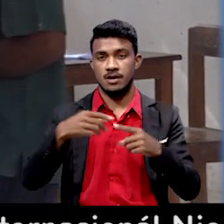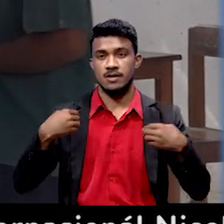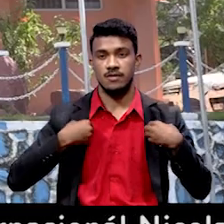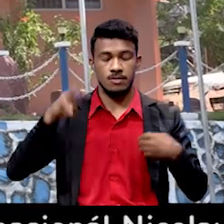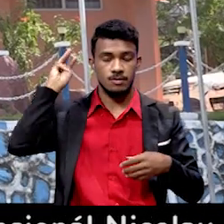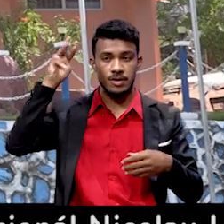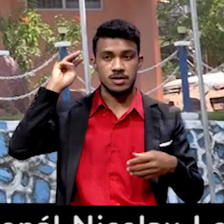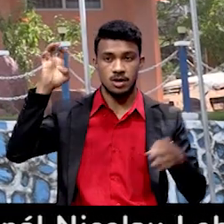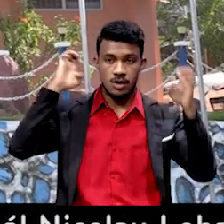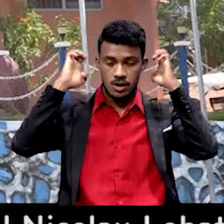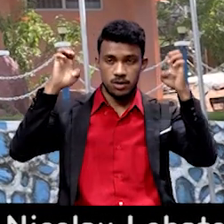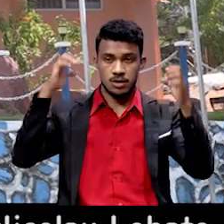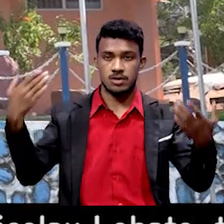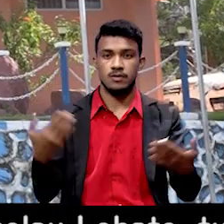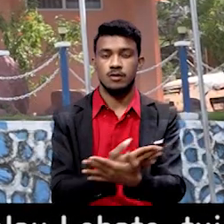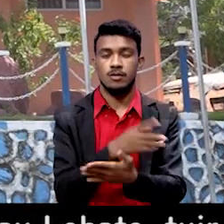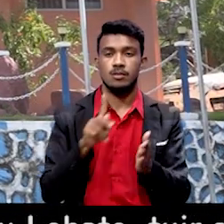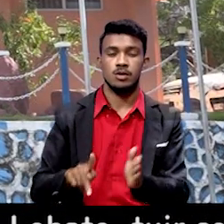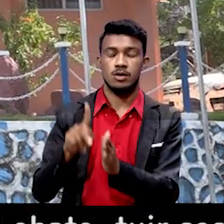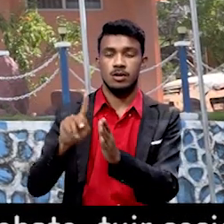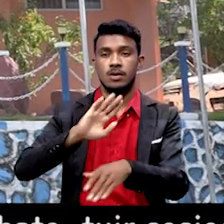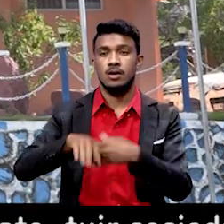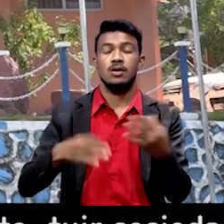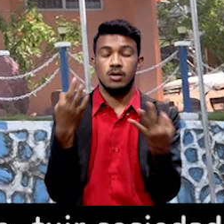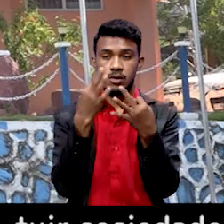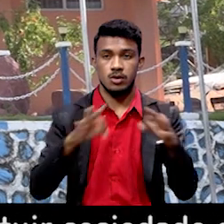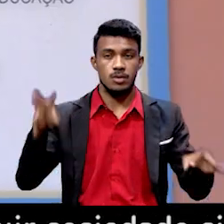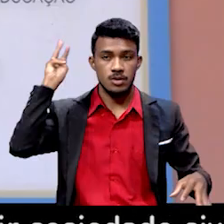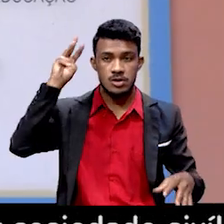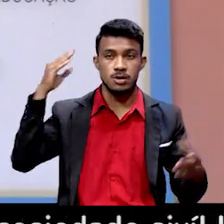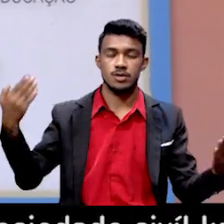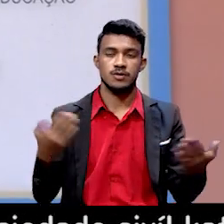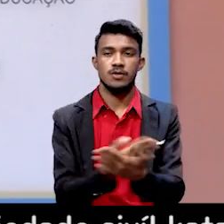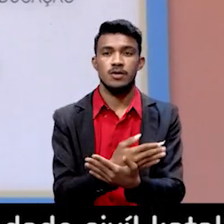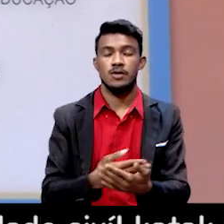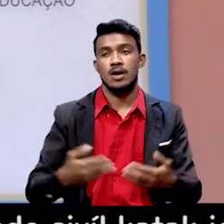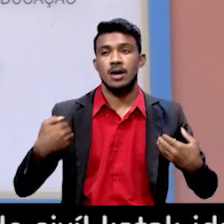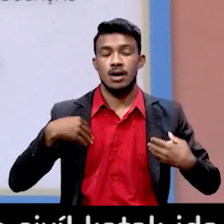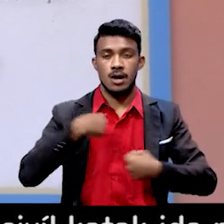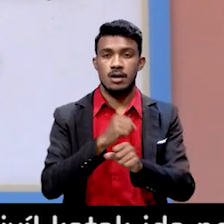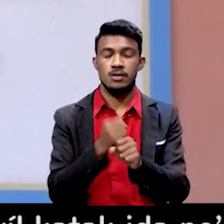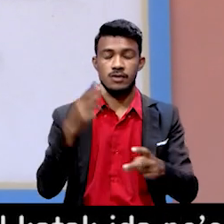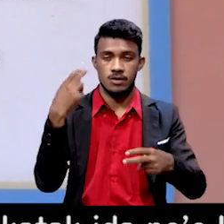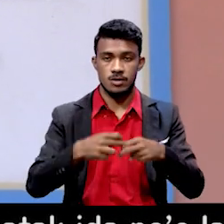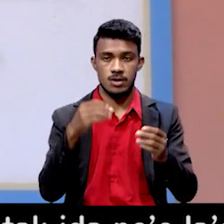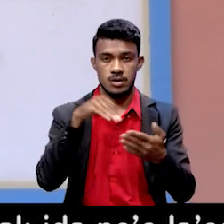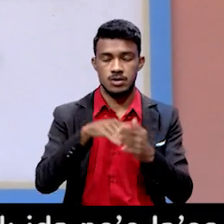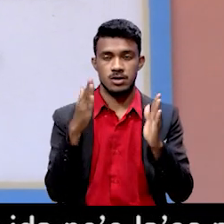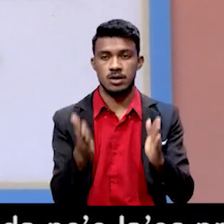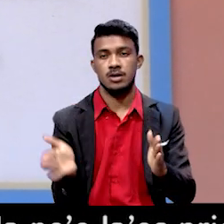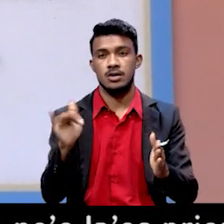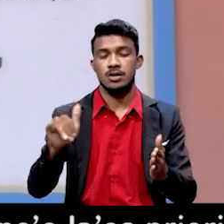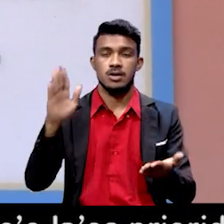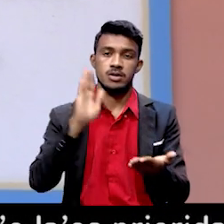educação fon, mac programa roto ia ministério niangmos fon. Nune afeta ba estudante sira, escola ladun